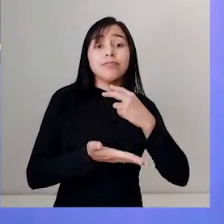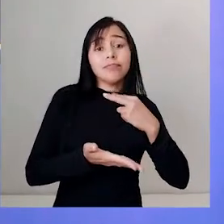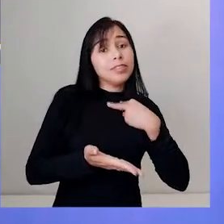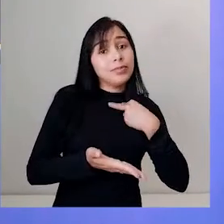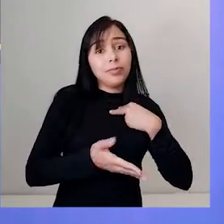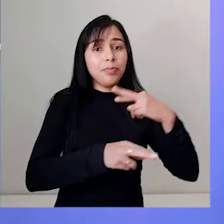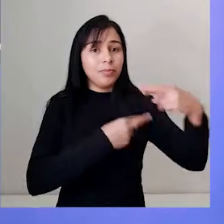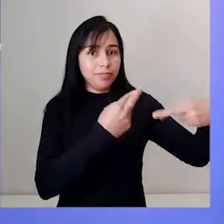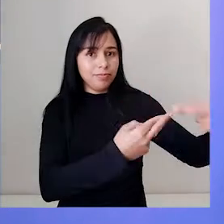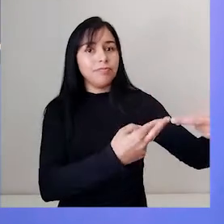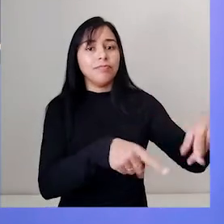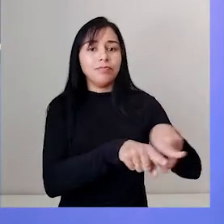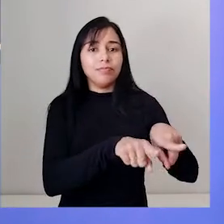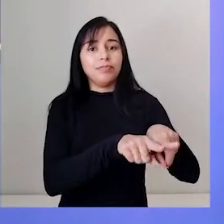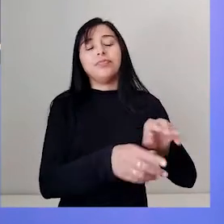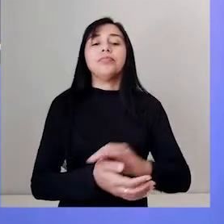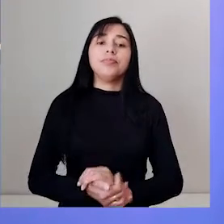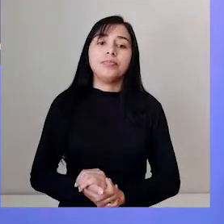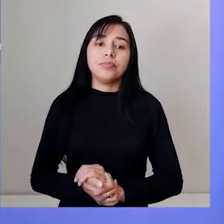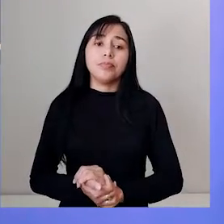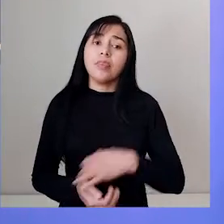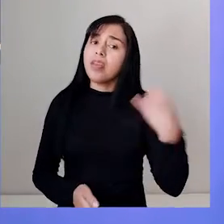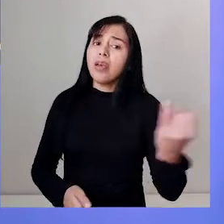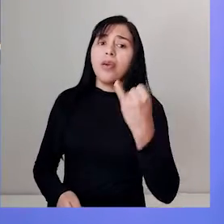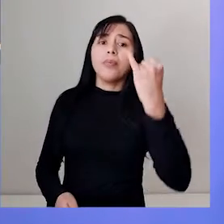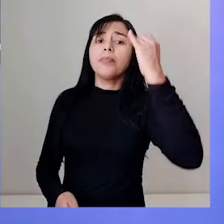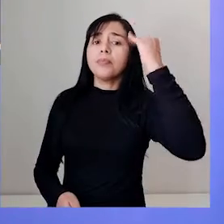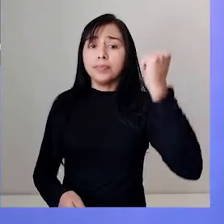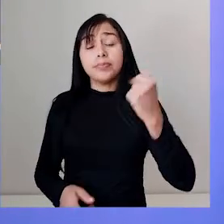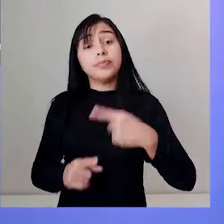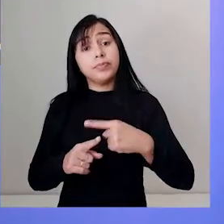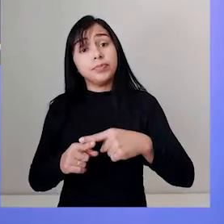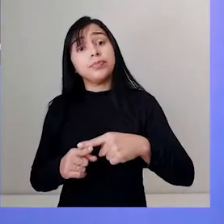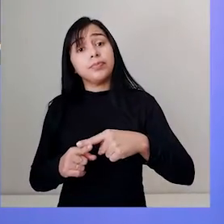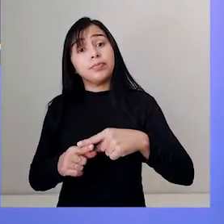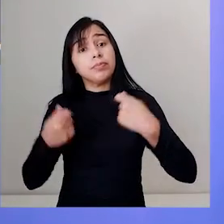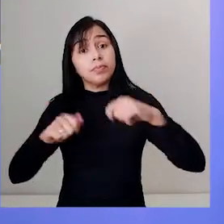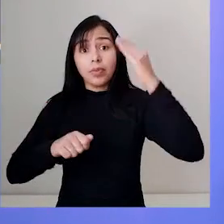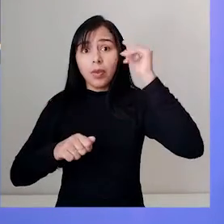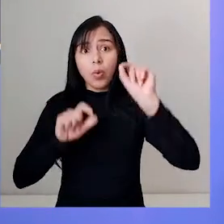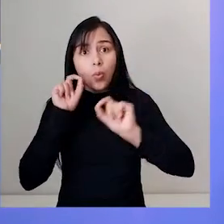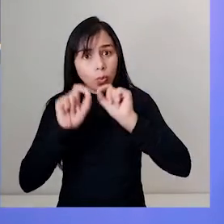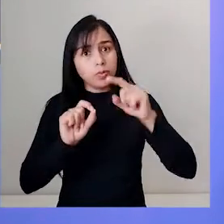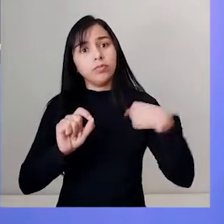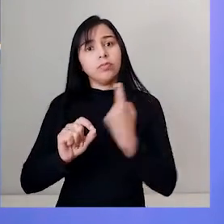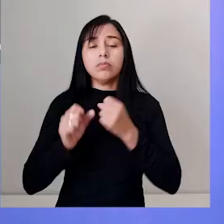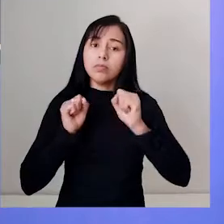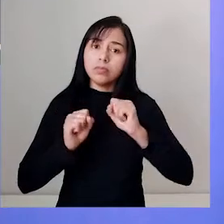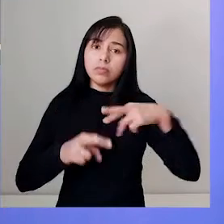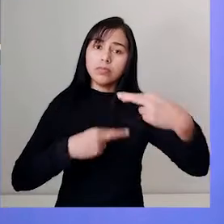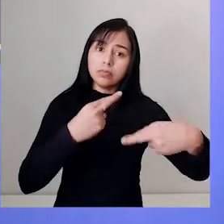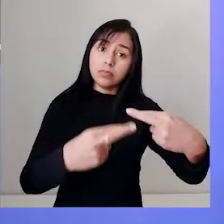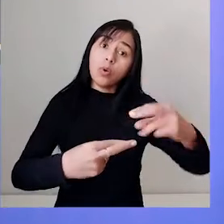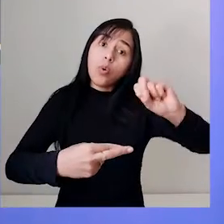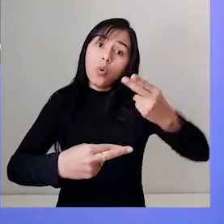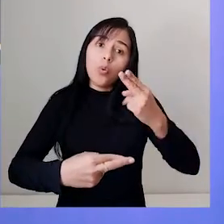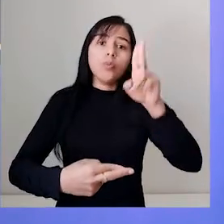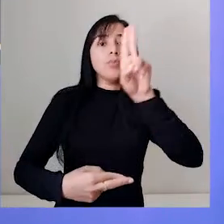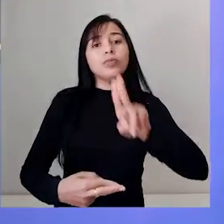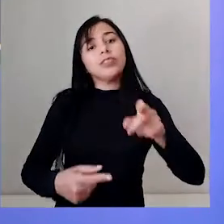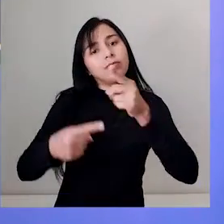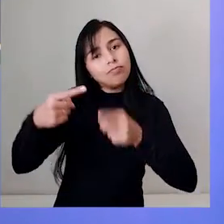é importante para saber o que podemos reciclar, o que podemos